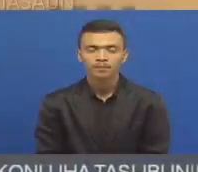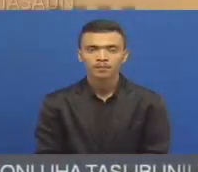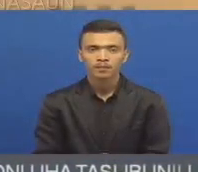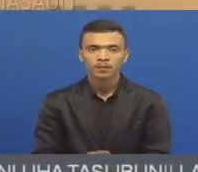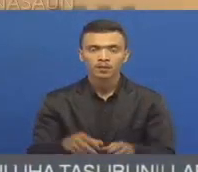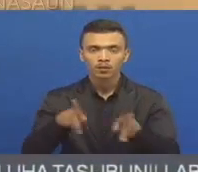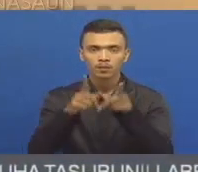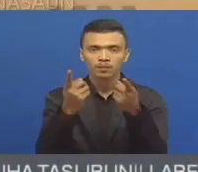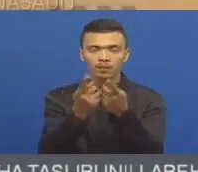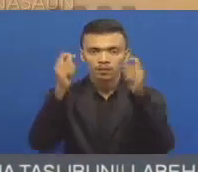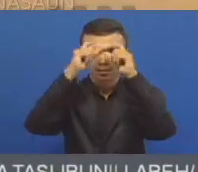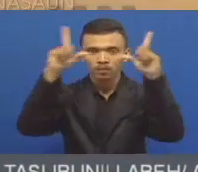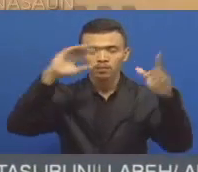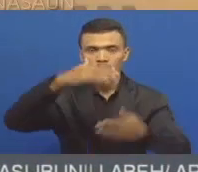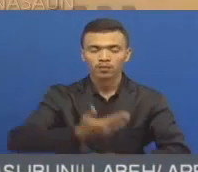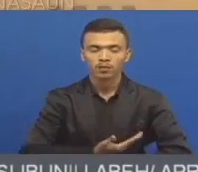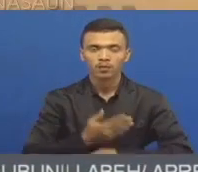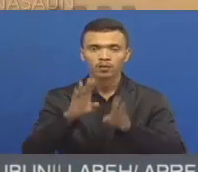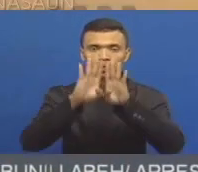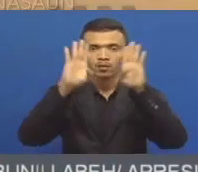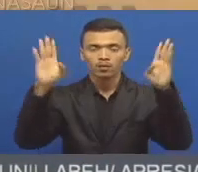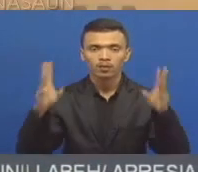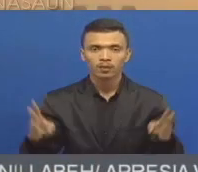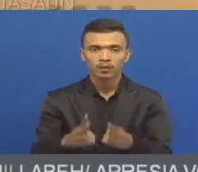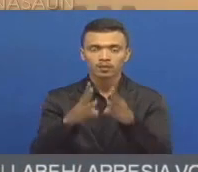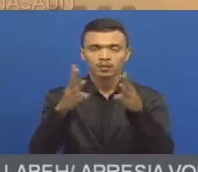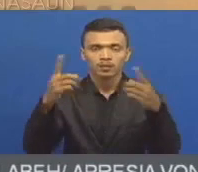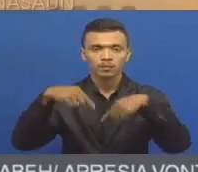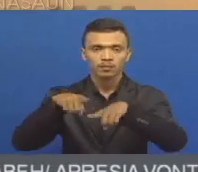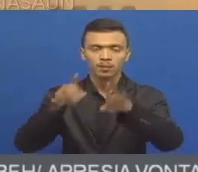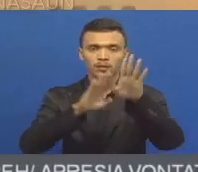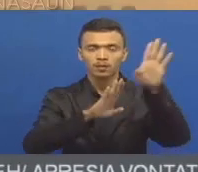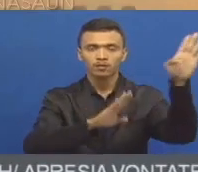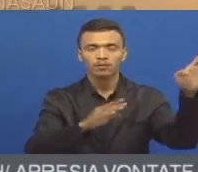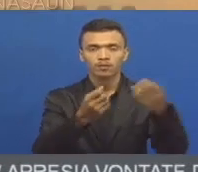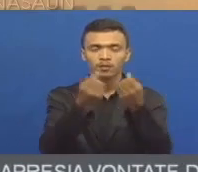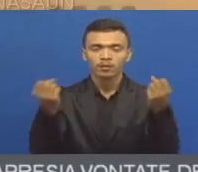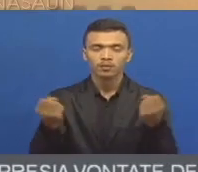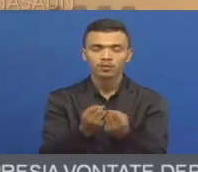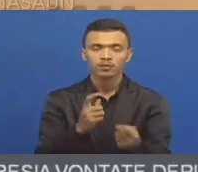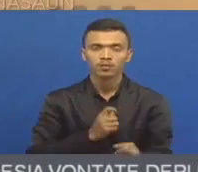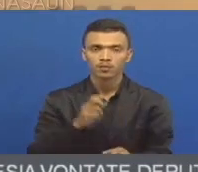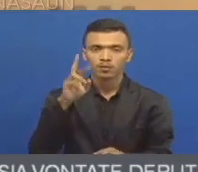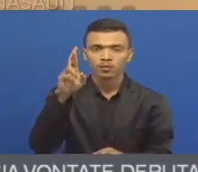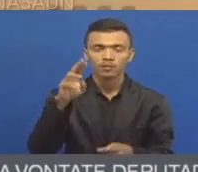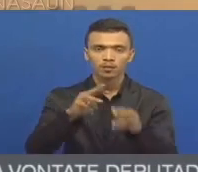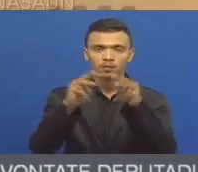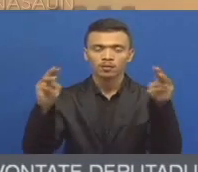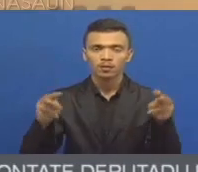Contra tortimoruan ide consegue lo che dalanto i foho lau ella no kitutu su kutibar municipio